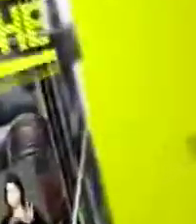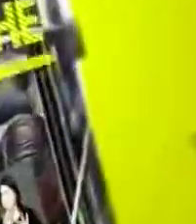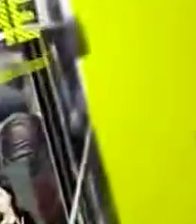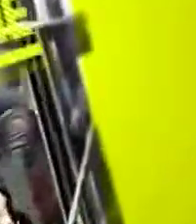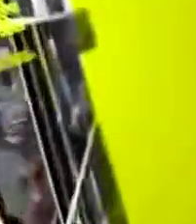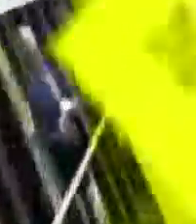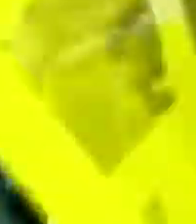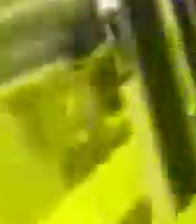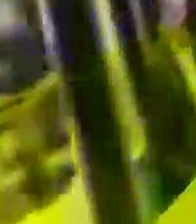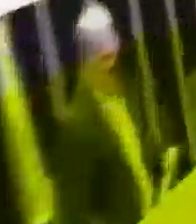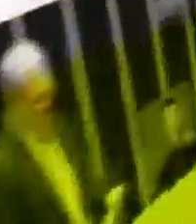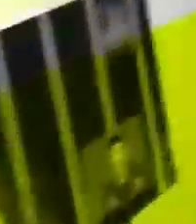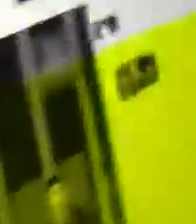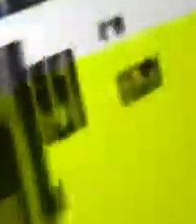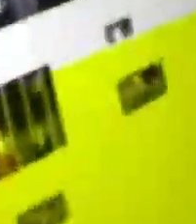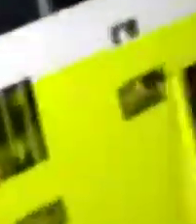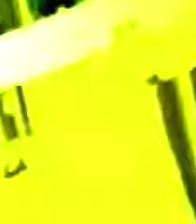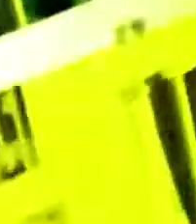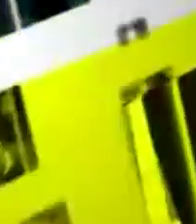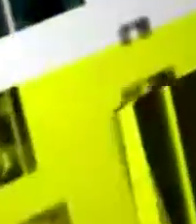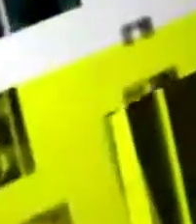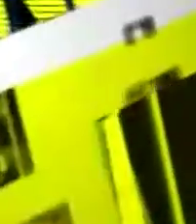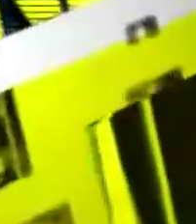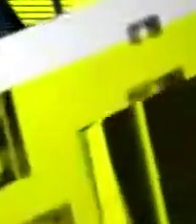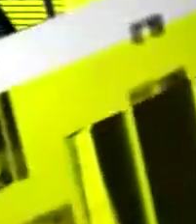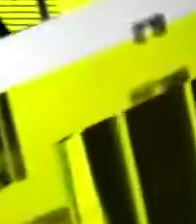não que sejam menos importantes.